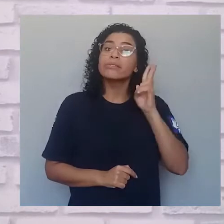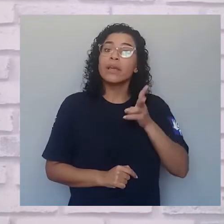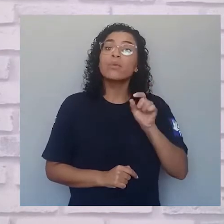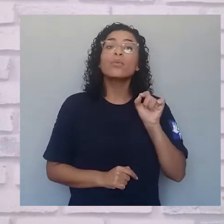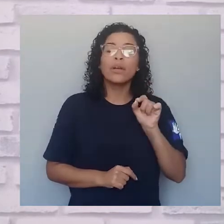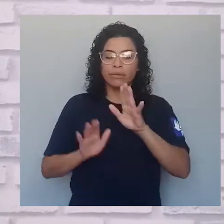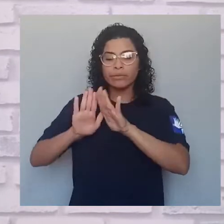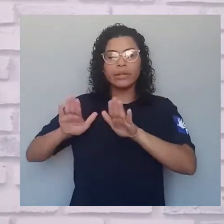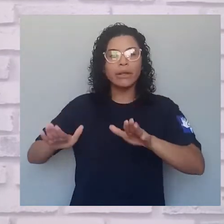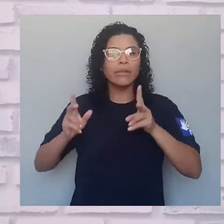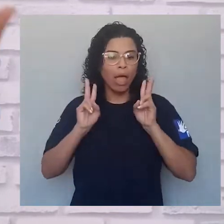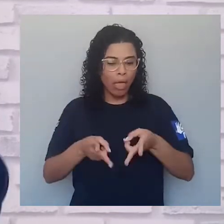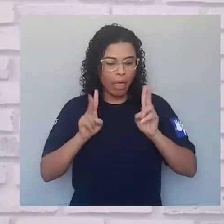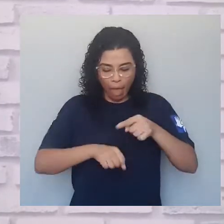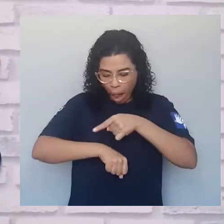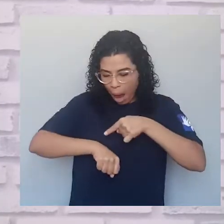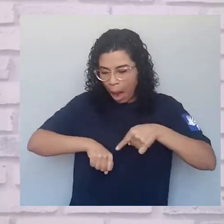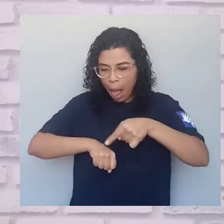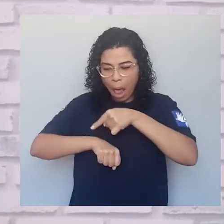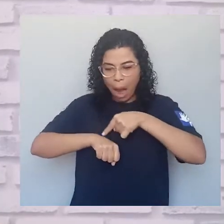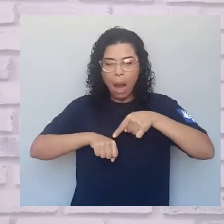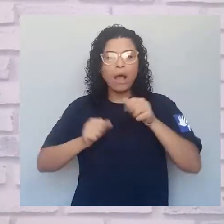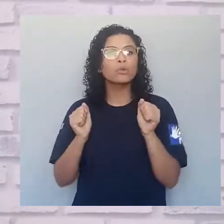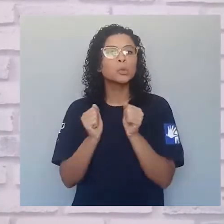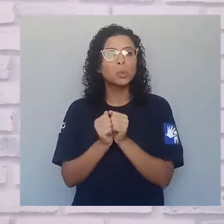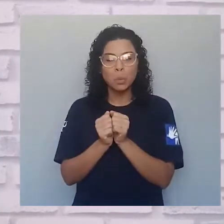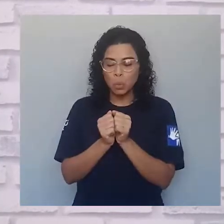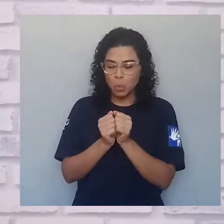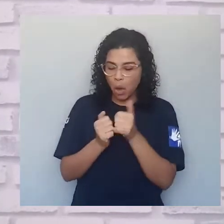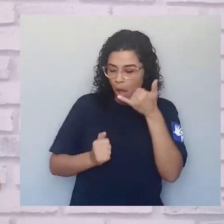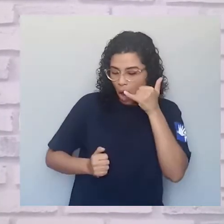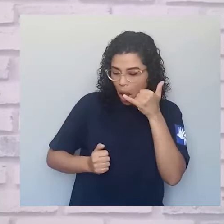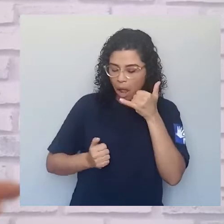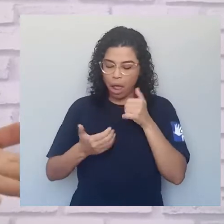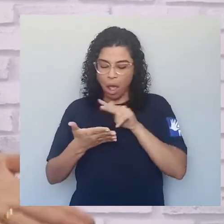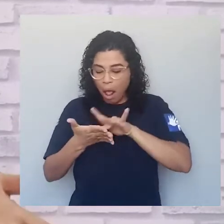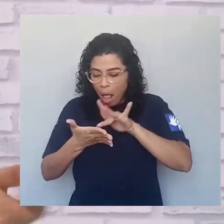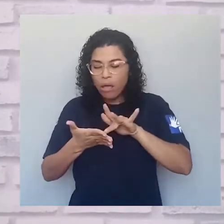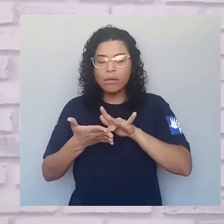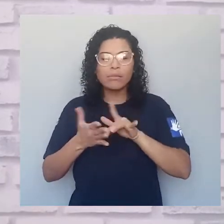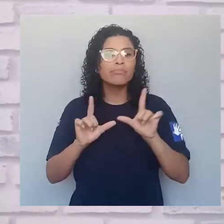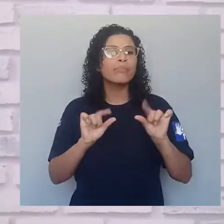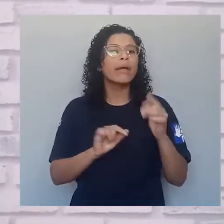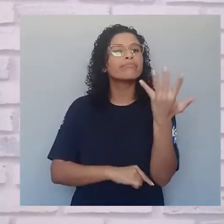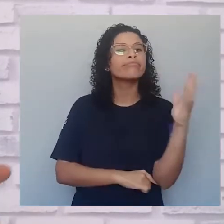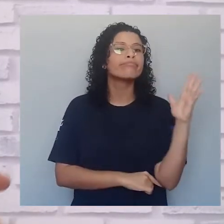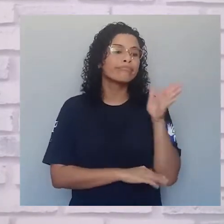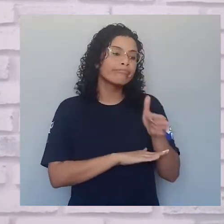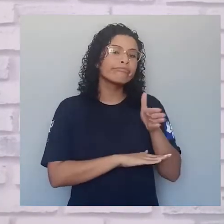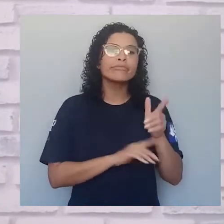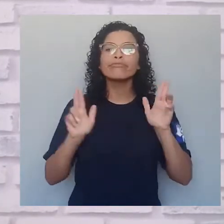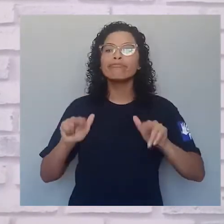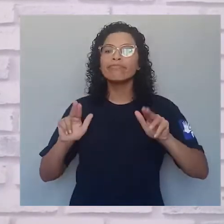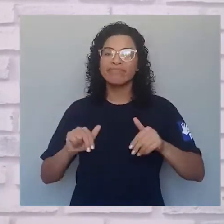são crianças cada vez mais tempo nas telas, e cada vez menos tempo na natureza. Apesar da gente